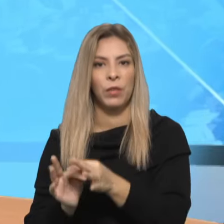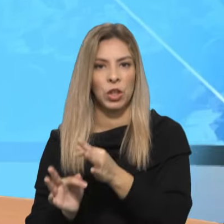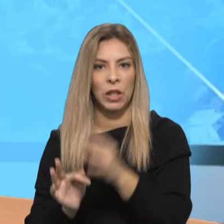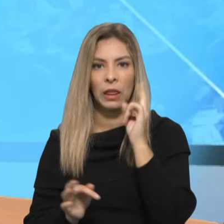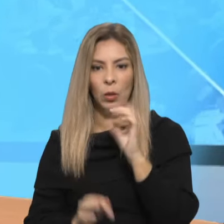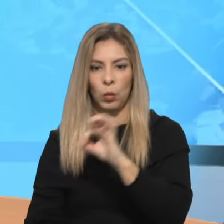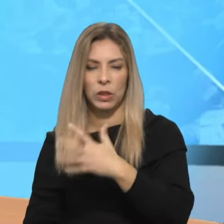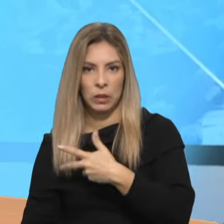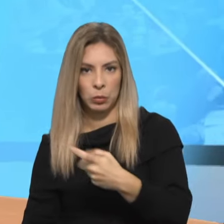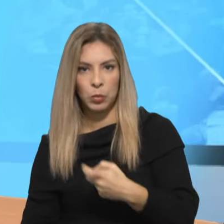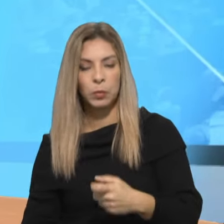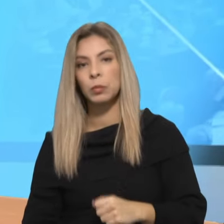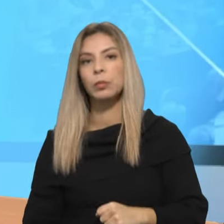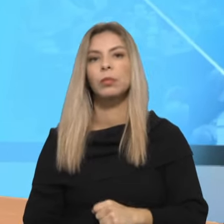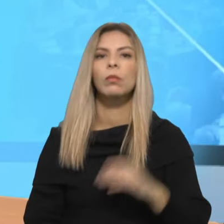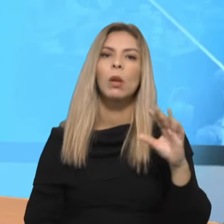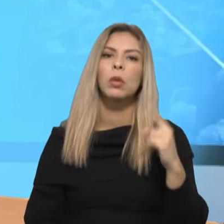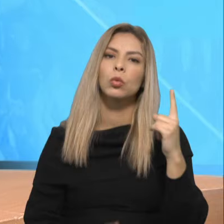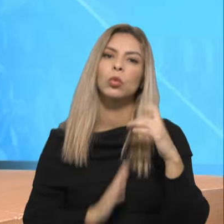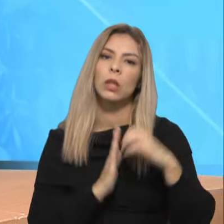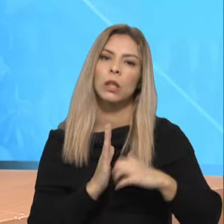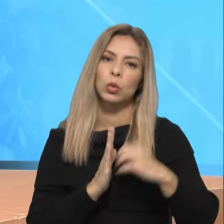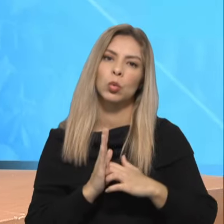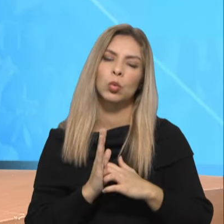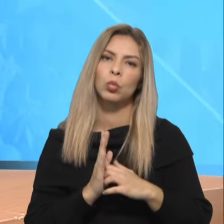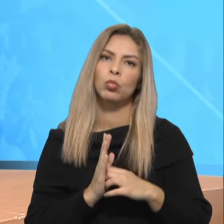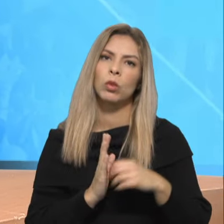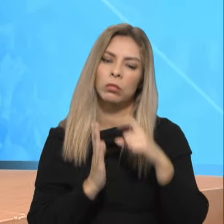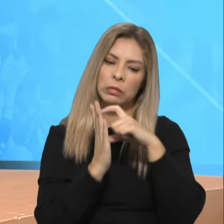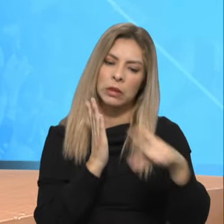muito interessante, uma outra parte deste texto, que é esta de